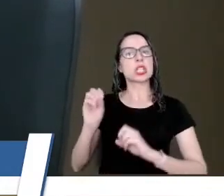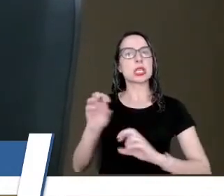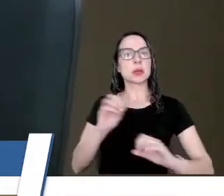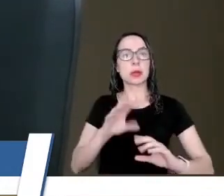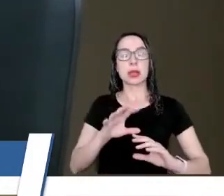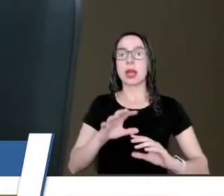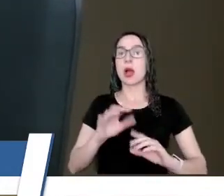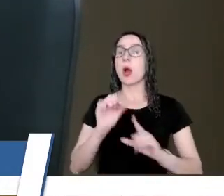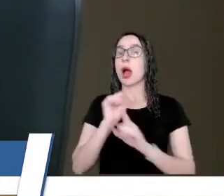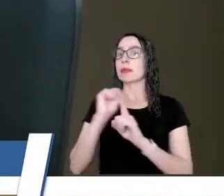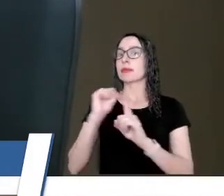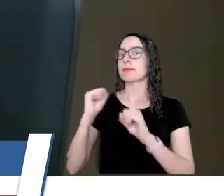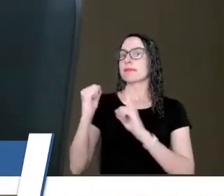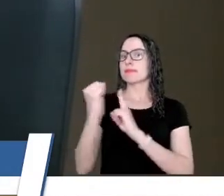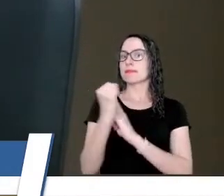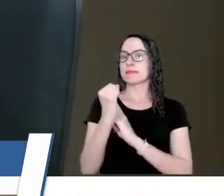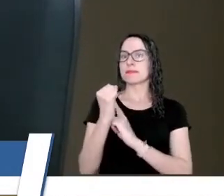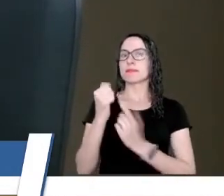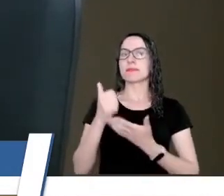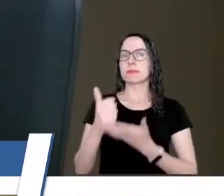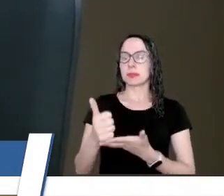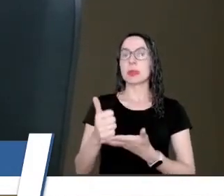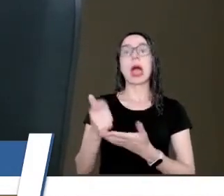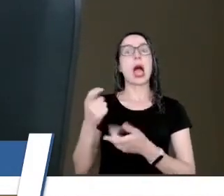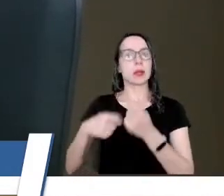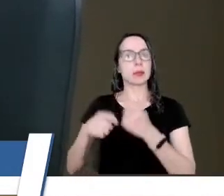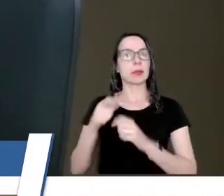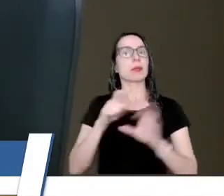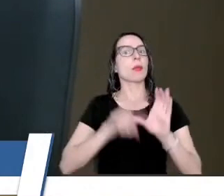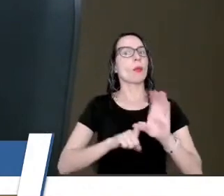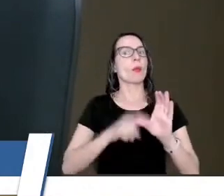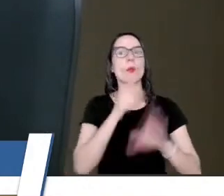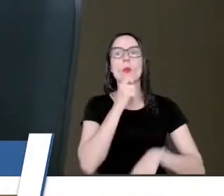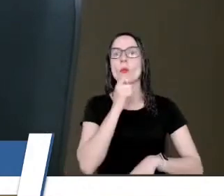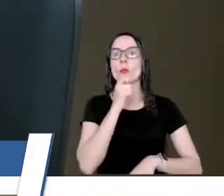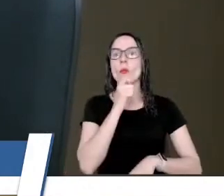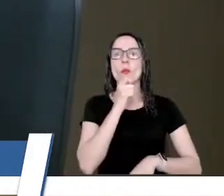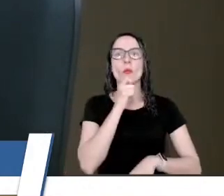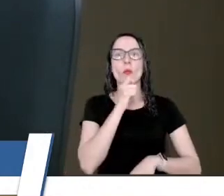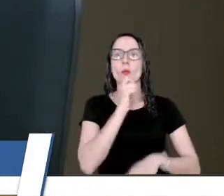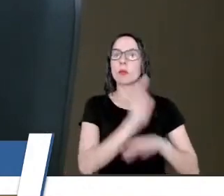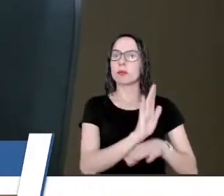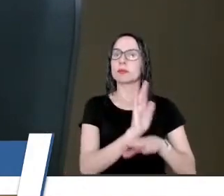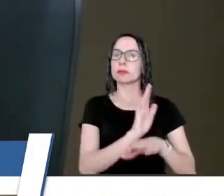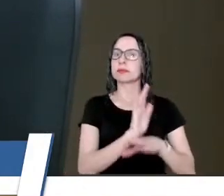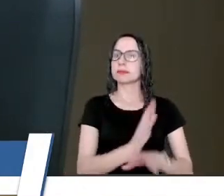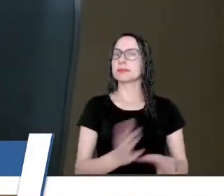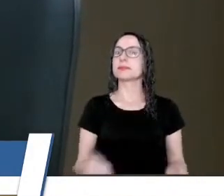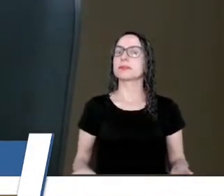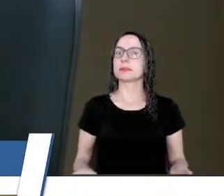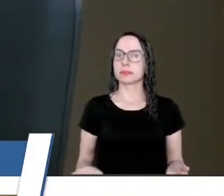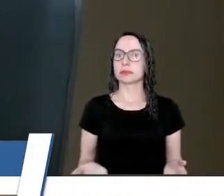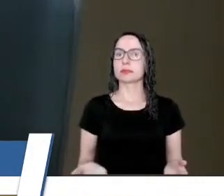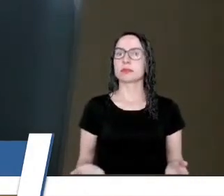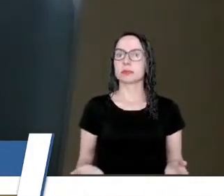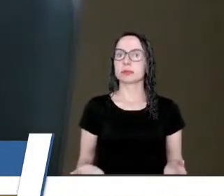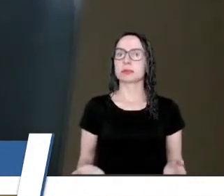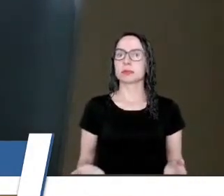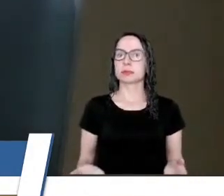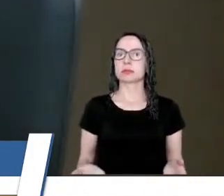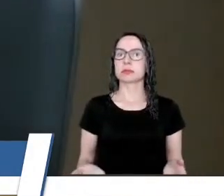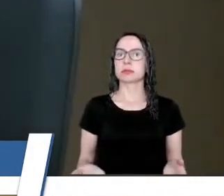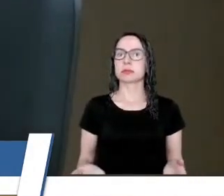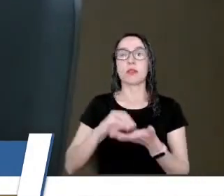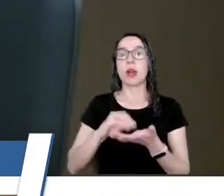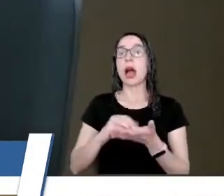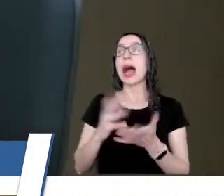assistência social, a administração está devendo ainda. Está devendo muito na questão da assistência social. Não adianta criar